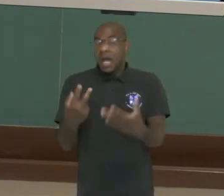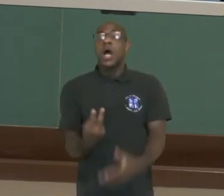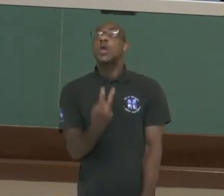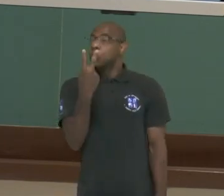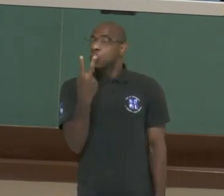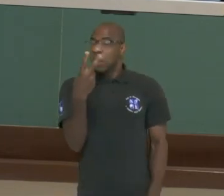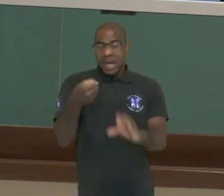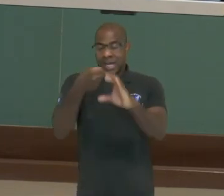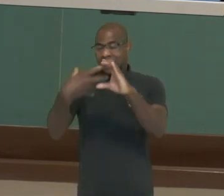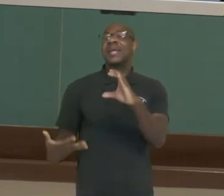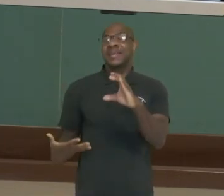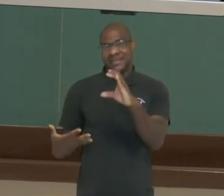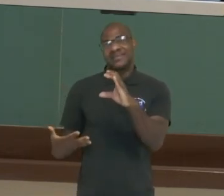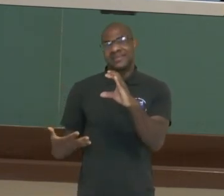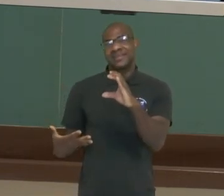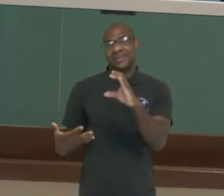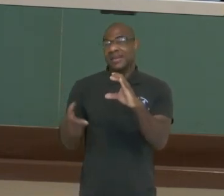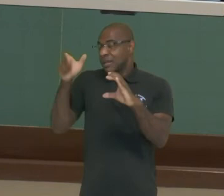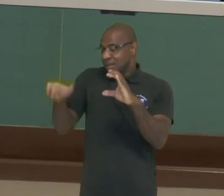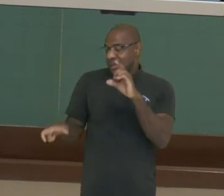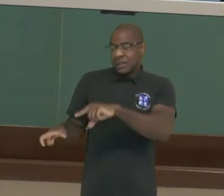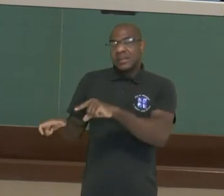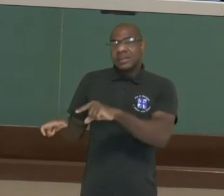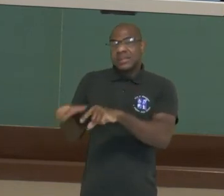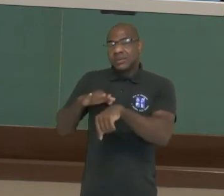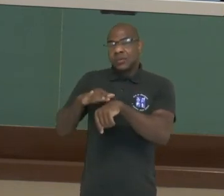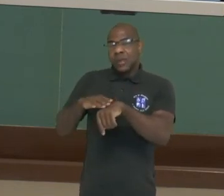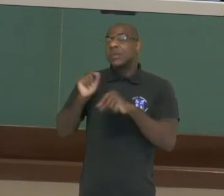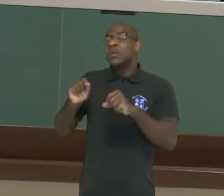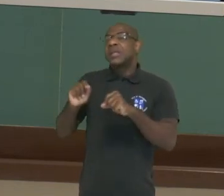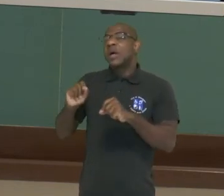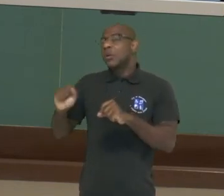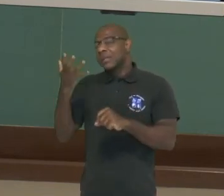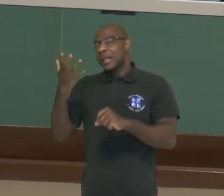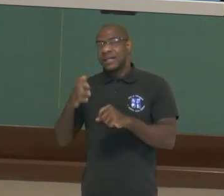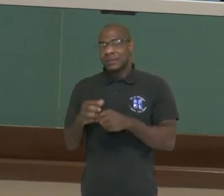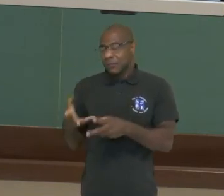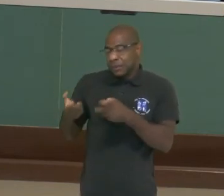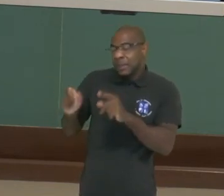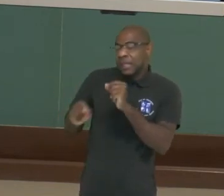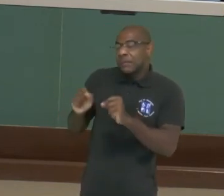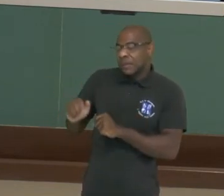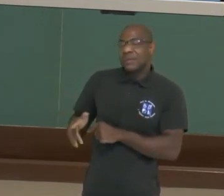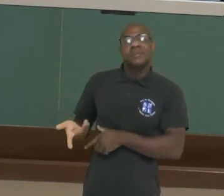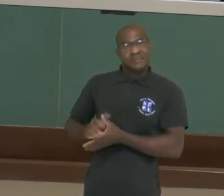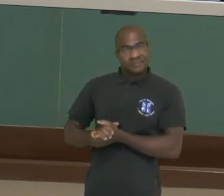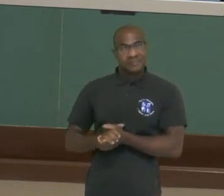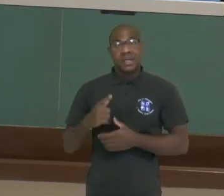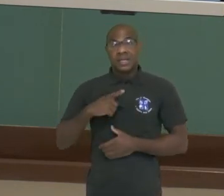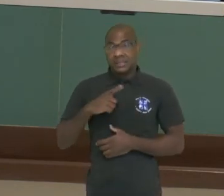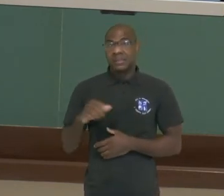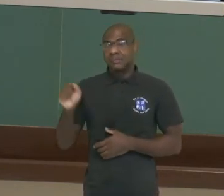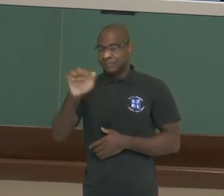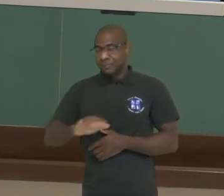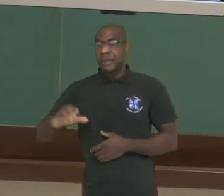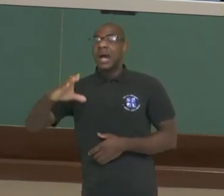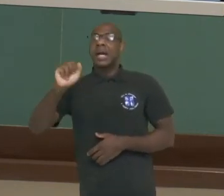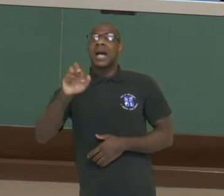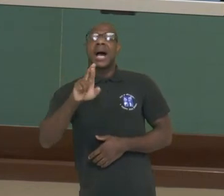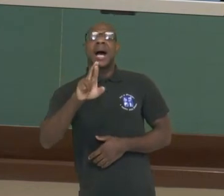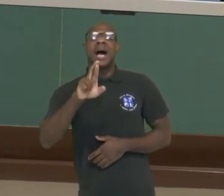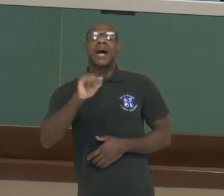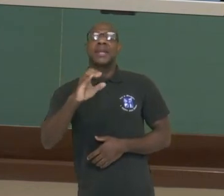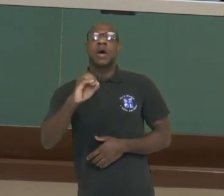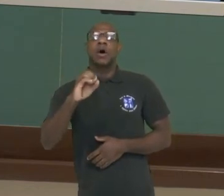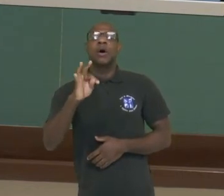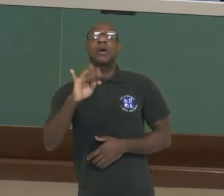duas características deste portador. Então, vamos lá. Aqui temos um cariótipo.